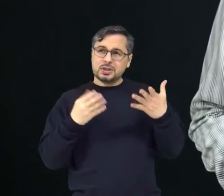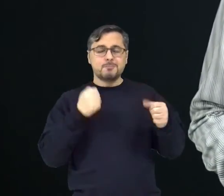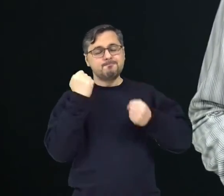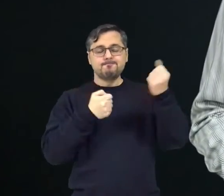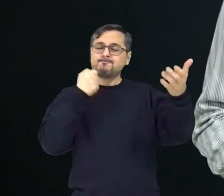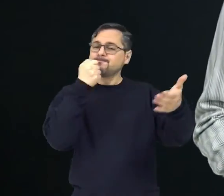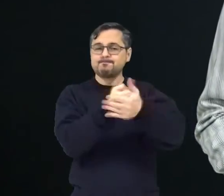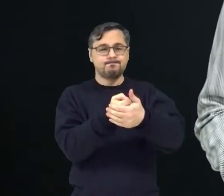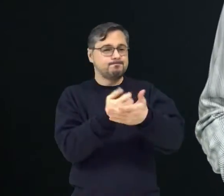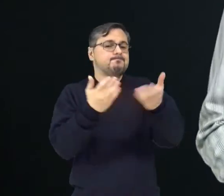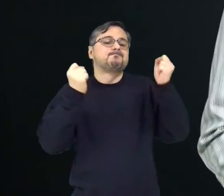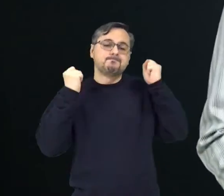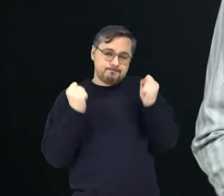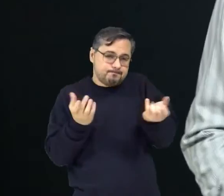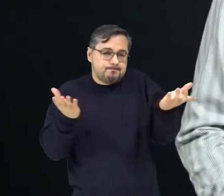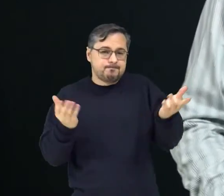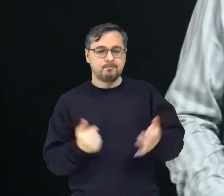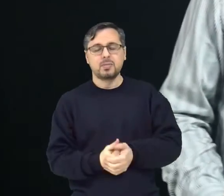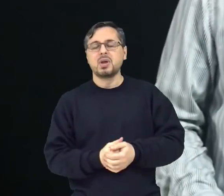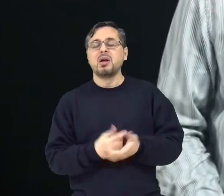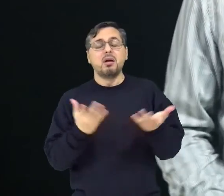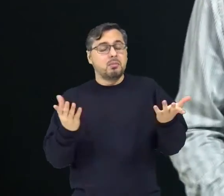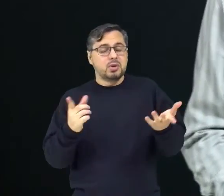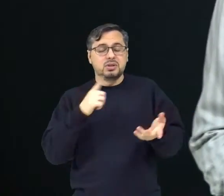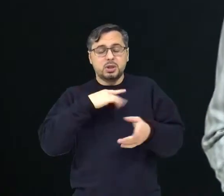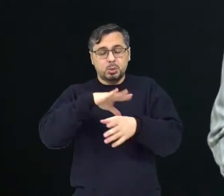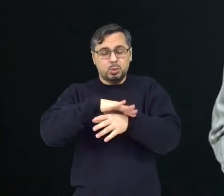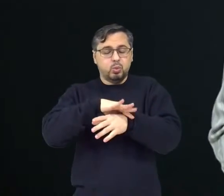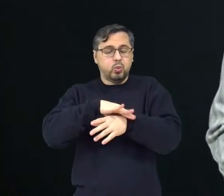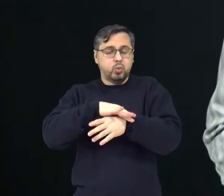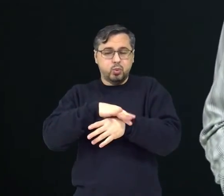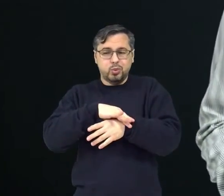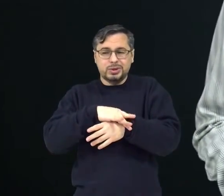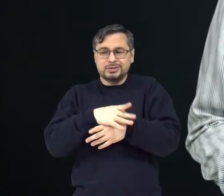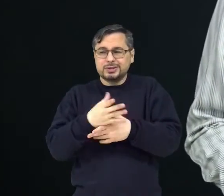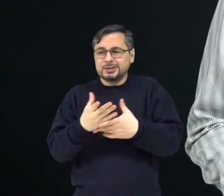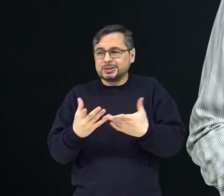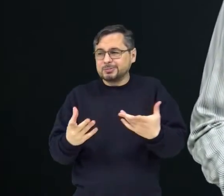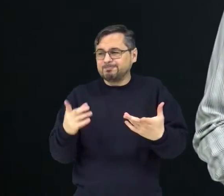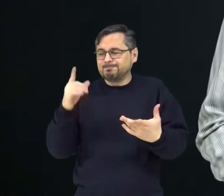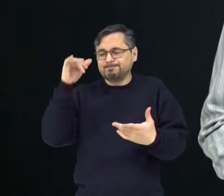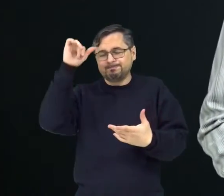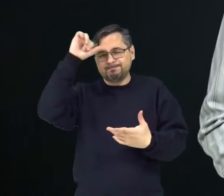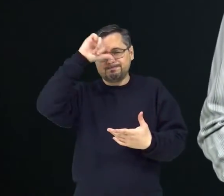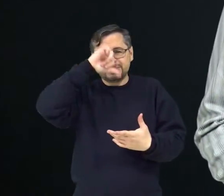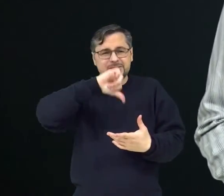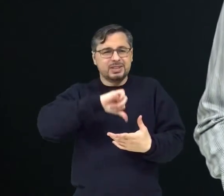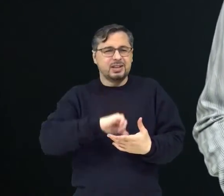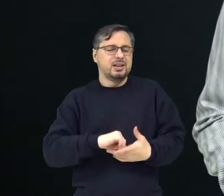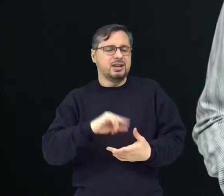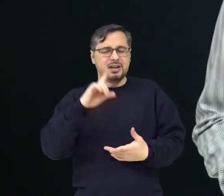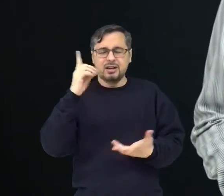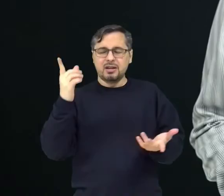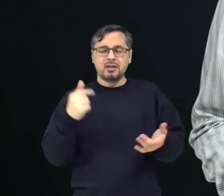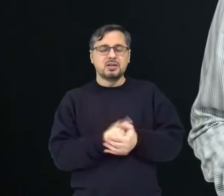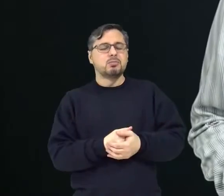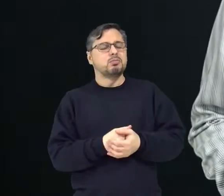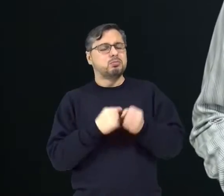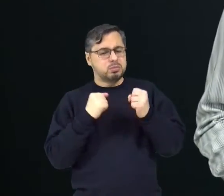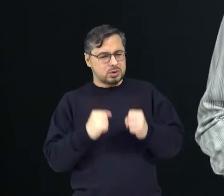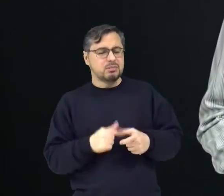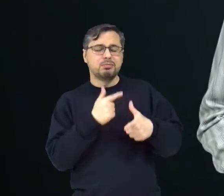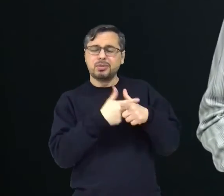de trânsito. Você poderá ter um diagnóstico que contrariará a sua vontade. Você poderá ter uma crise